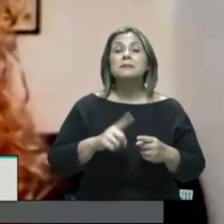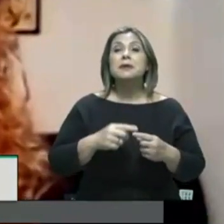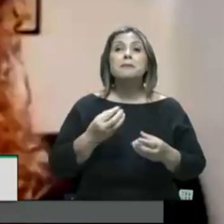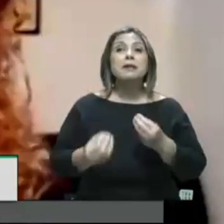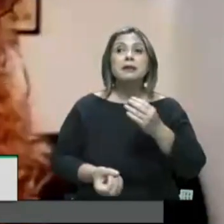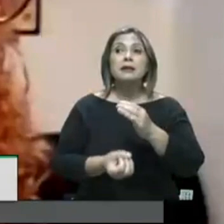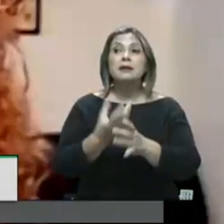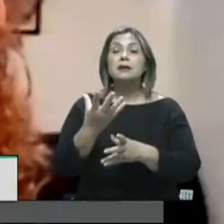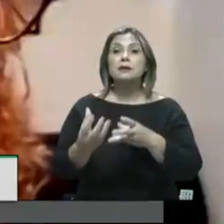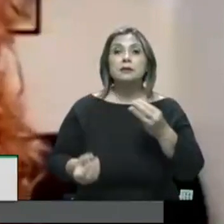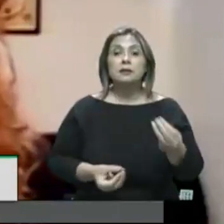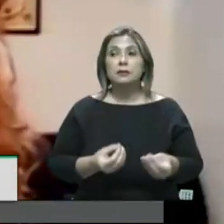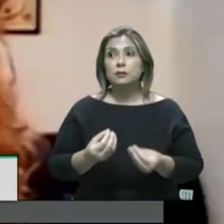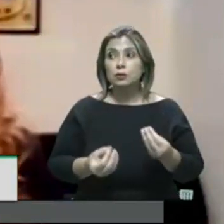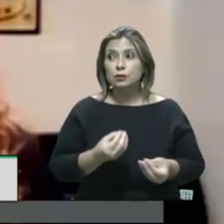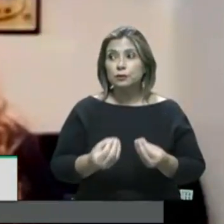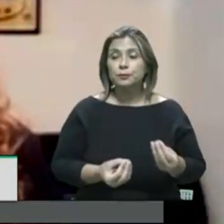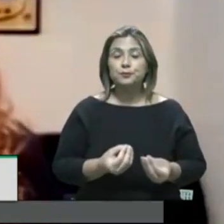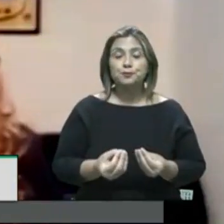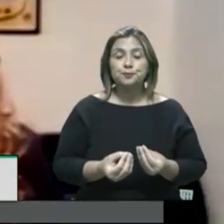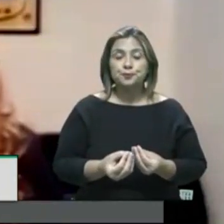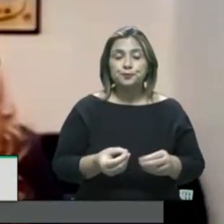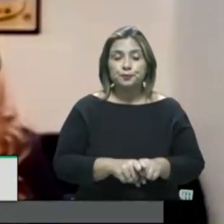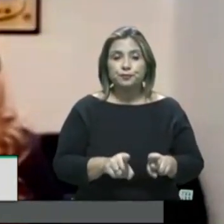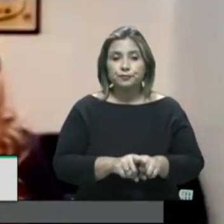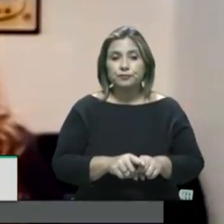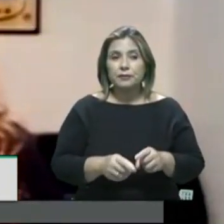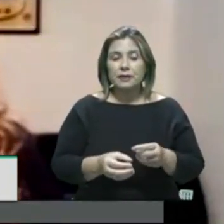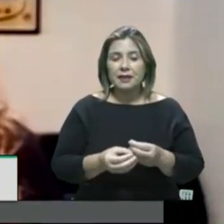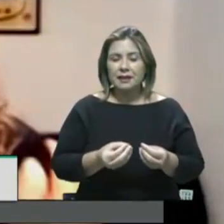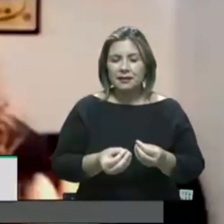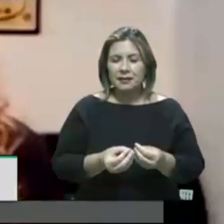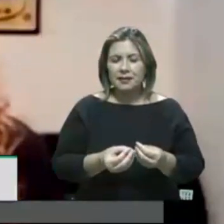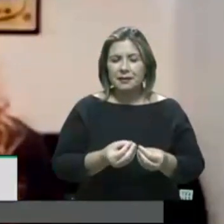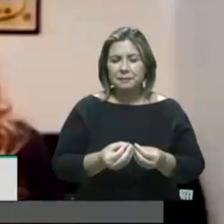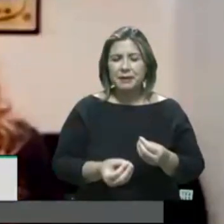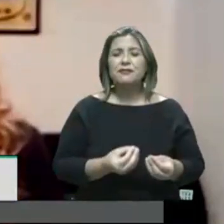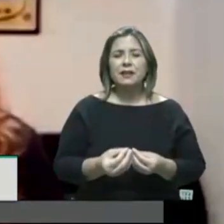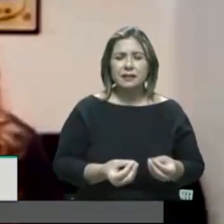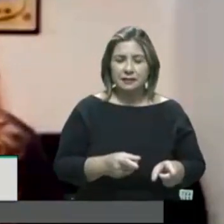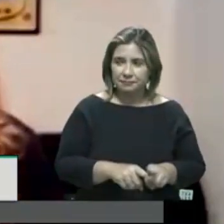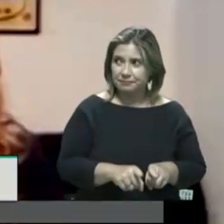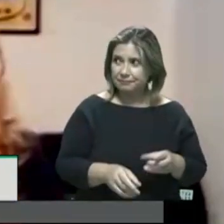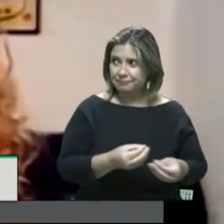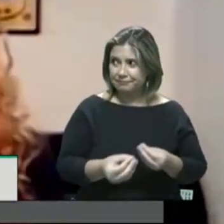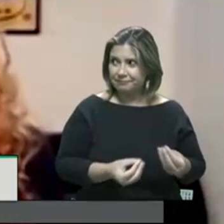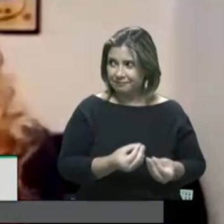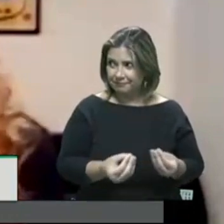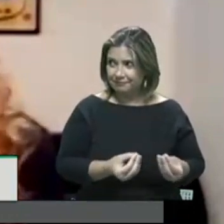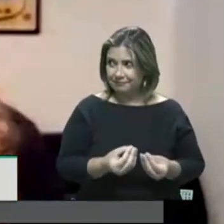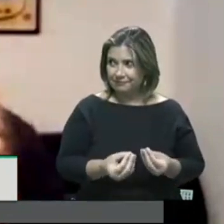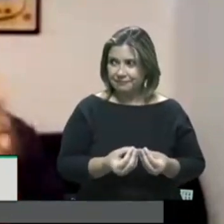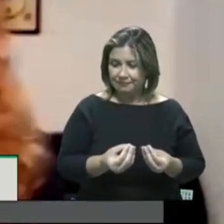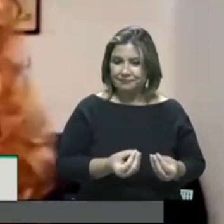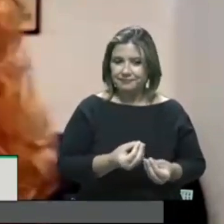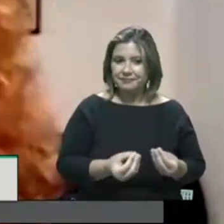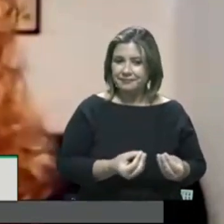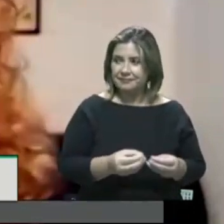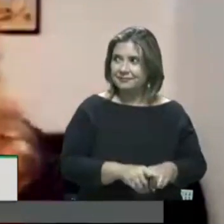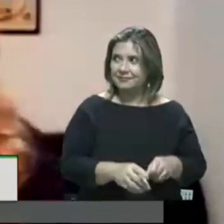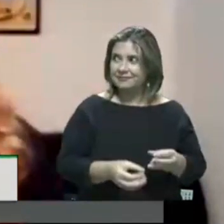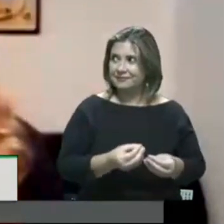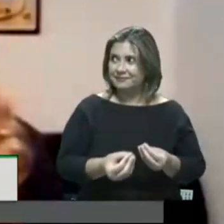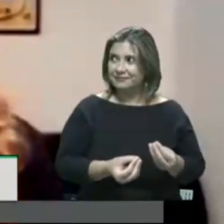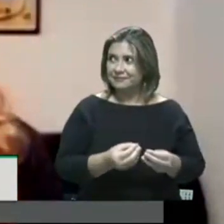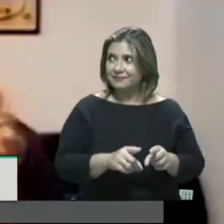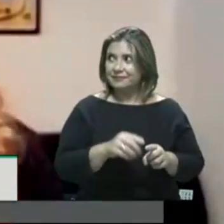pelos estados. Eu mesma apresentei, ainda em 2020, um projeto de número 3944, porque o SUS não será o mesmo depois